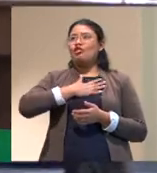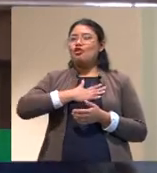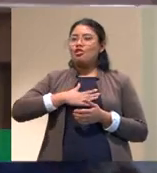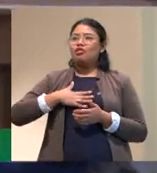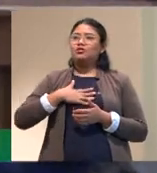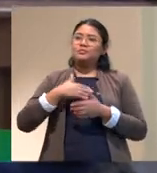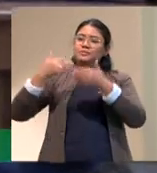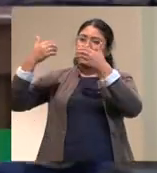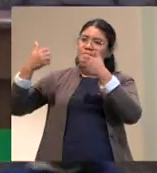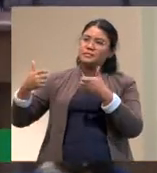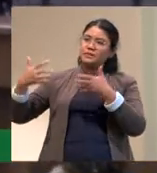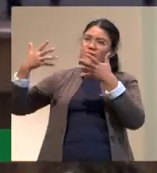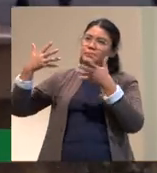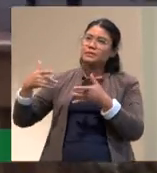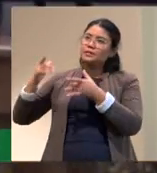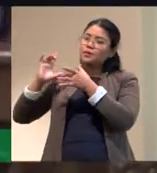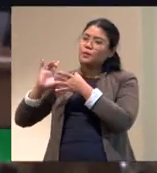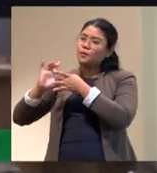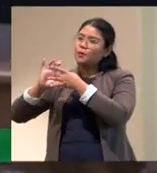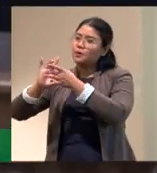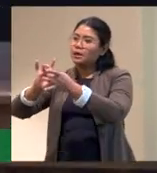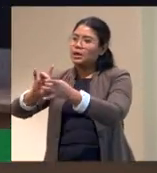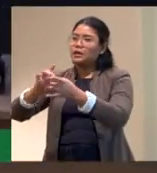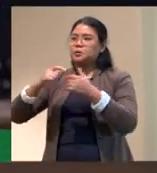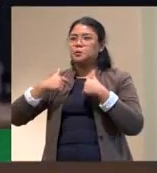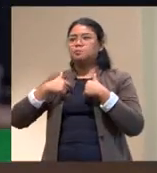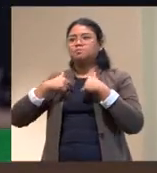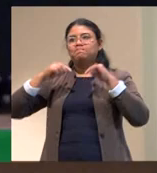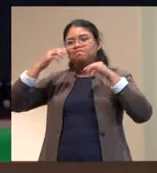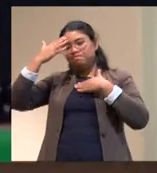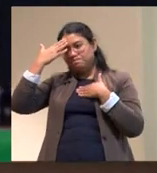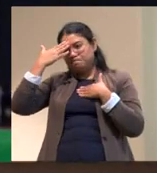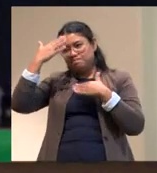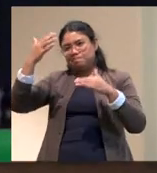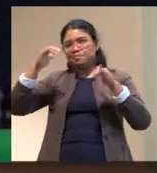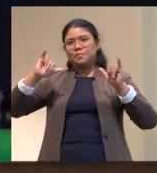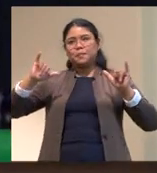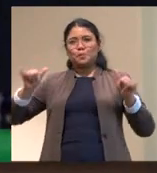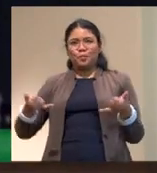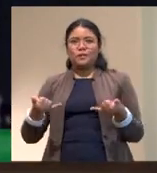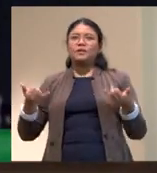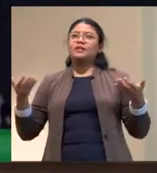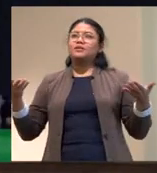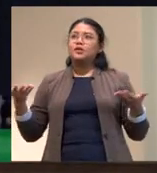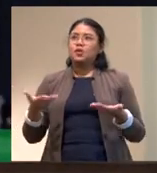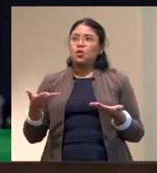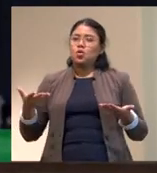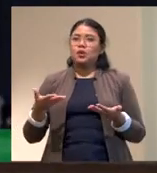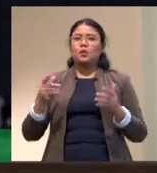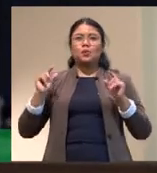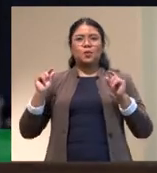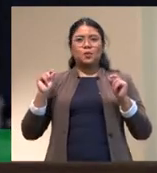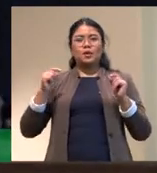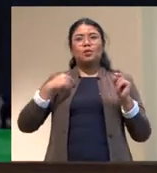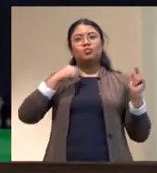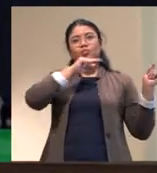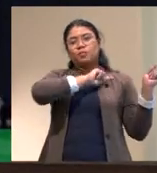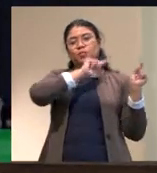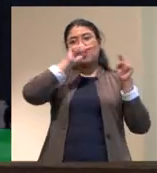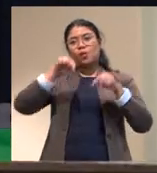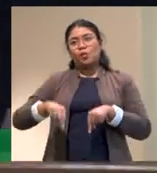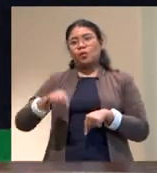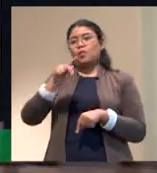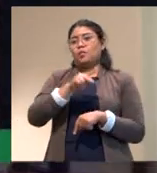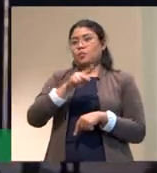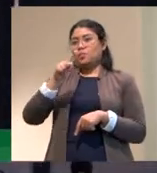contextualizar, para vocês entenderem, o meu profundo agradecimento por essa oportunidade, porque eu vim para Florianópolis como professora